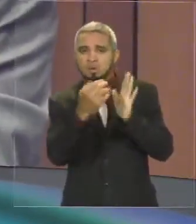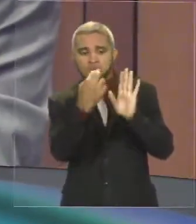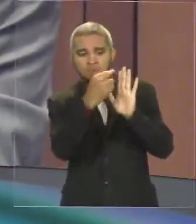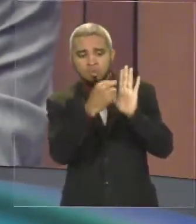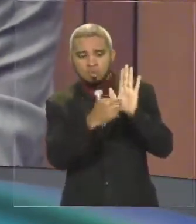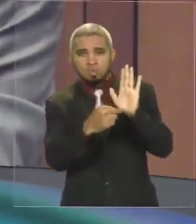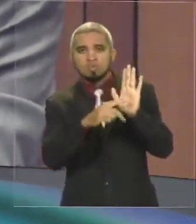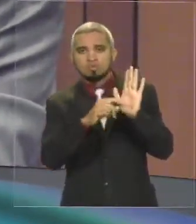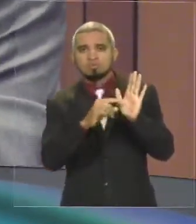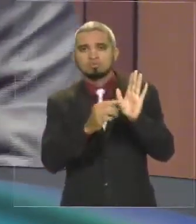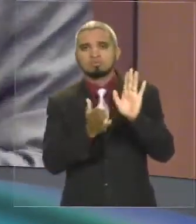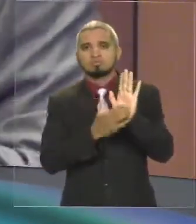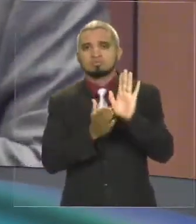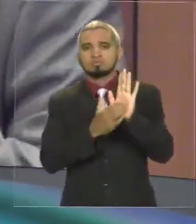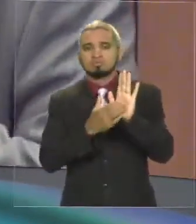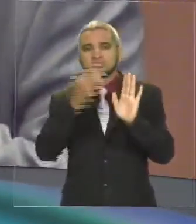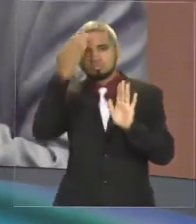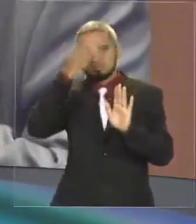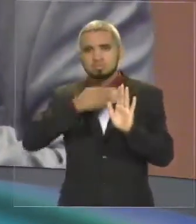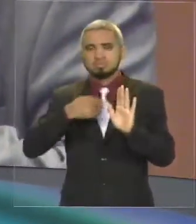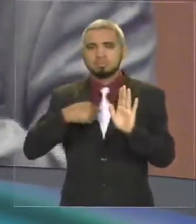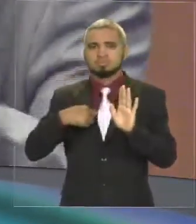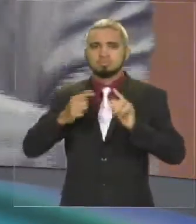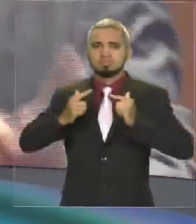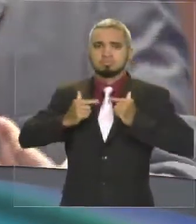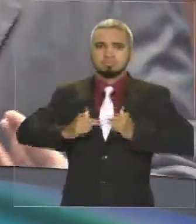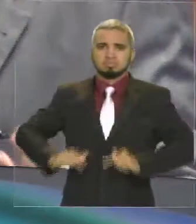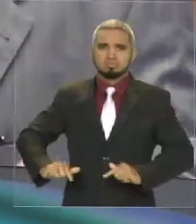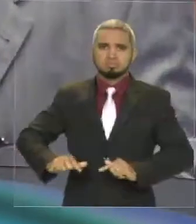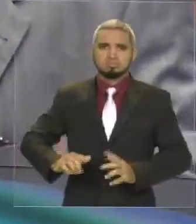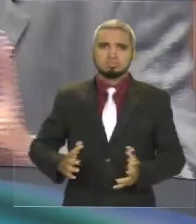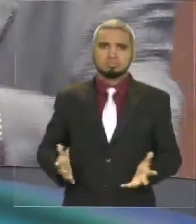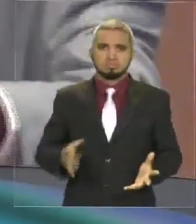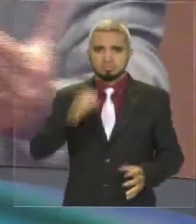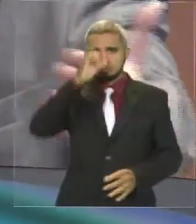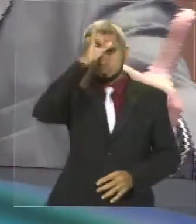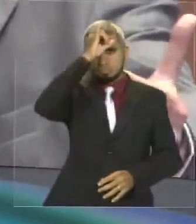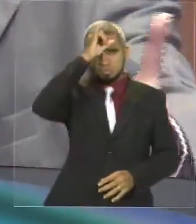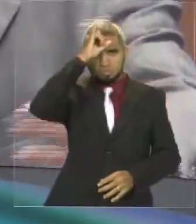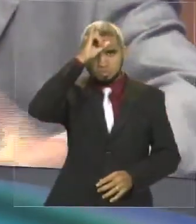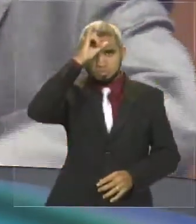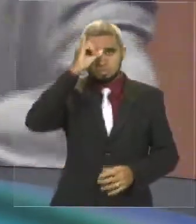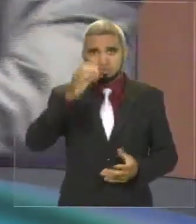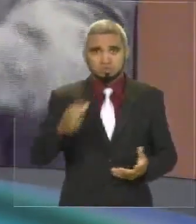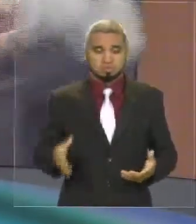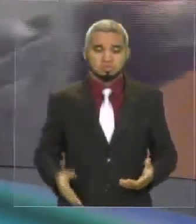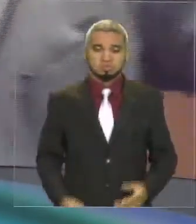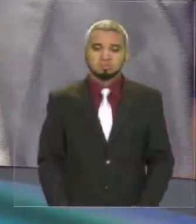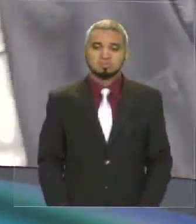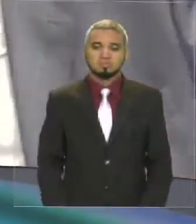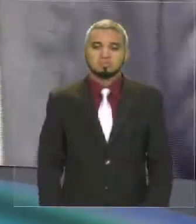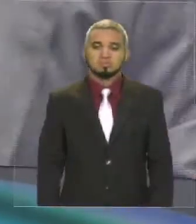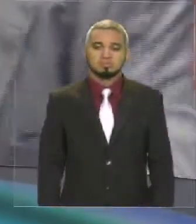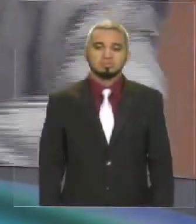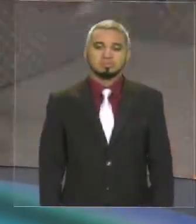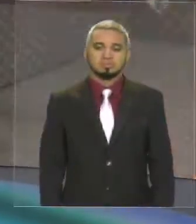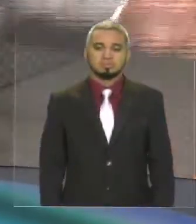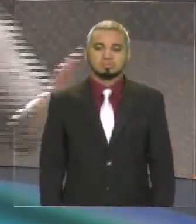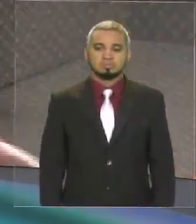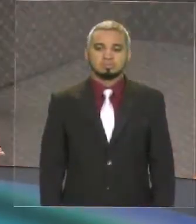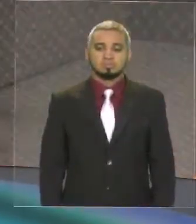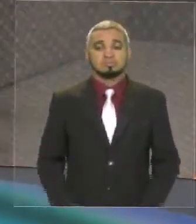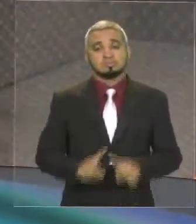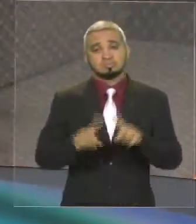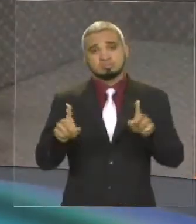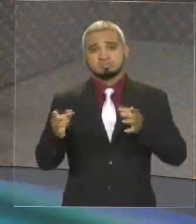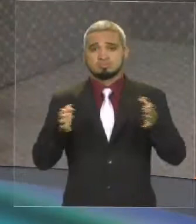procedimento legal. Mas a imagem do político já fica prejudicada em função do momento em que